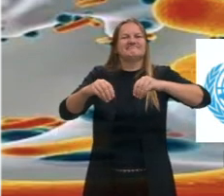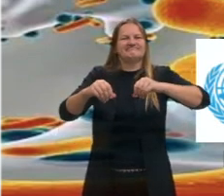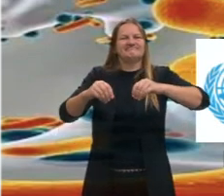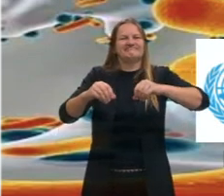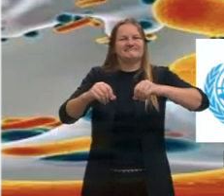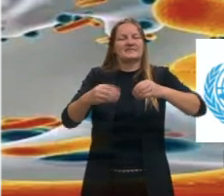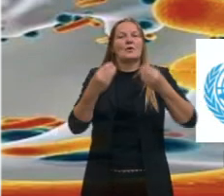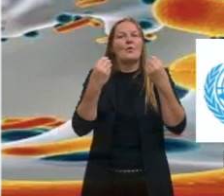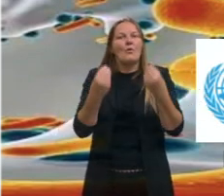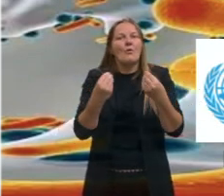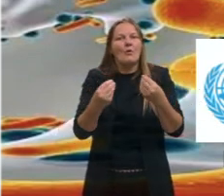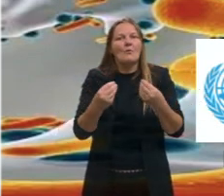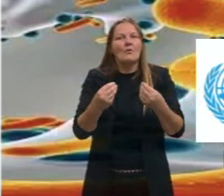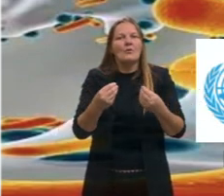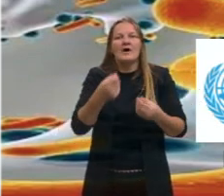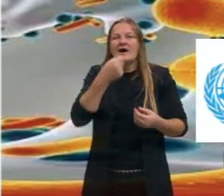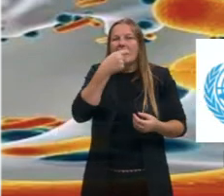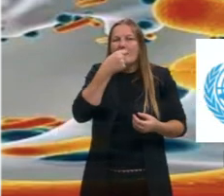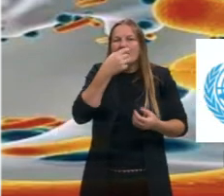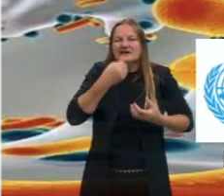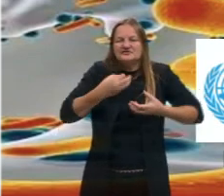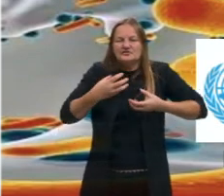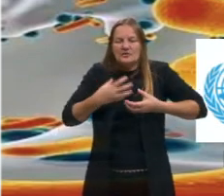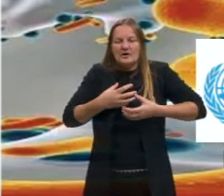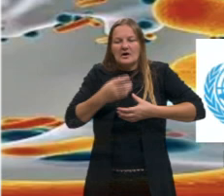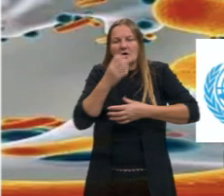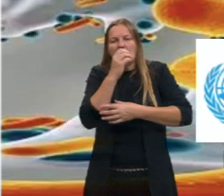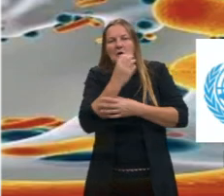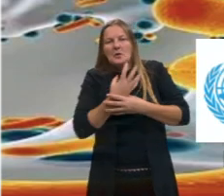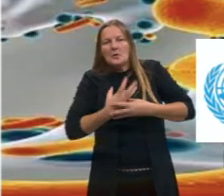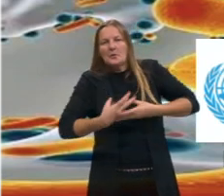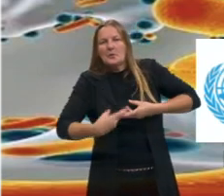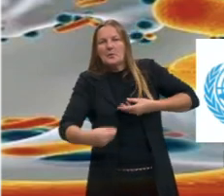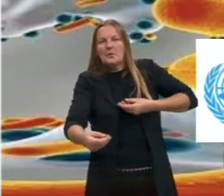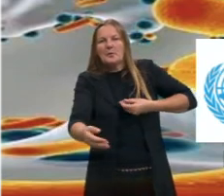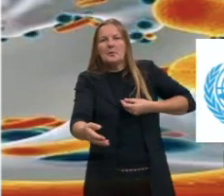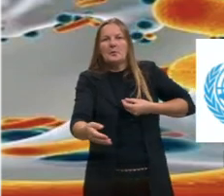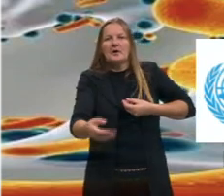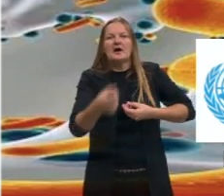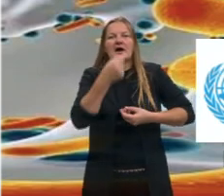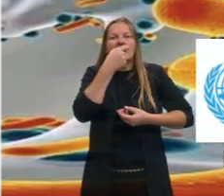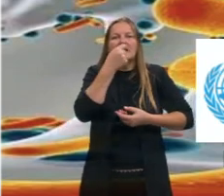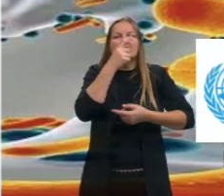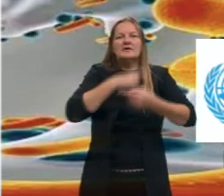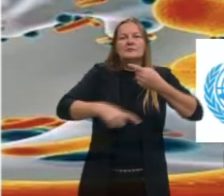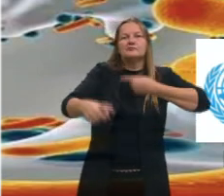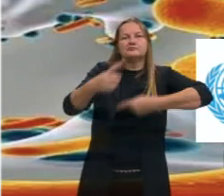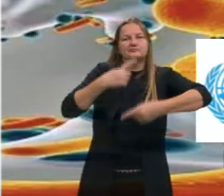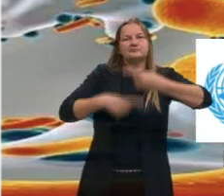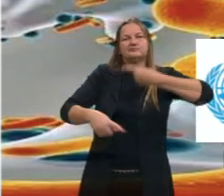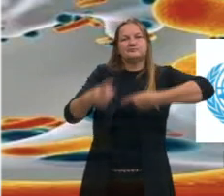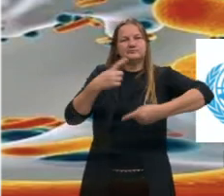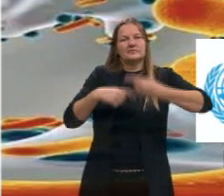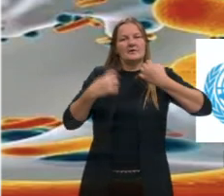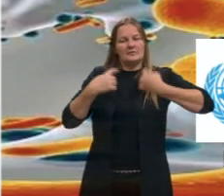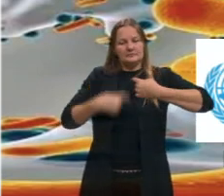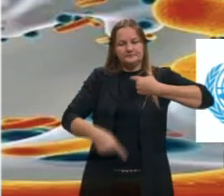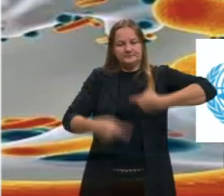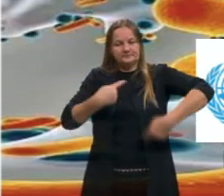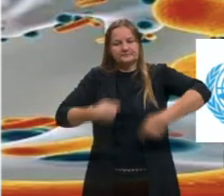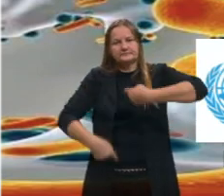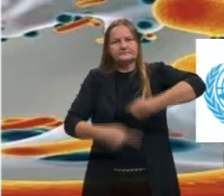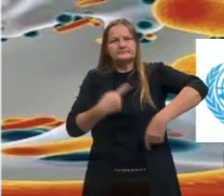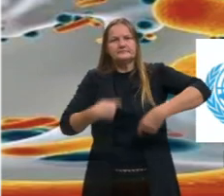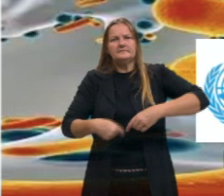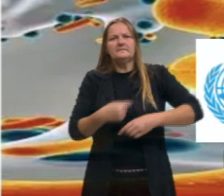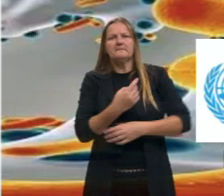Oi como é que vai parar no meio ambiente então né a pessoa está se medicando ali a substância percorre o organismo dela né